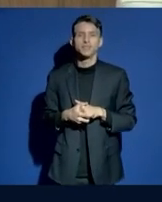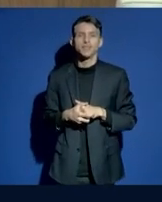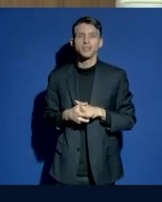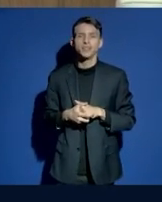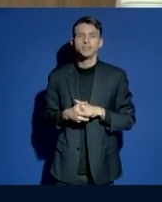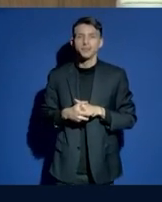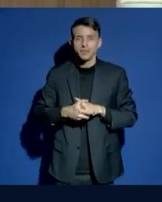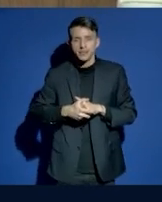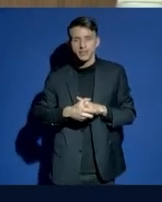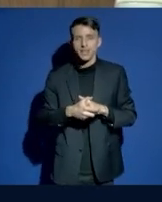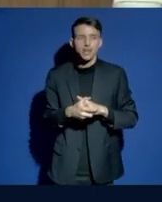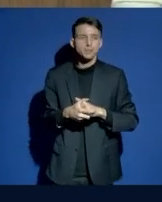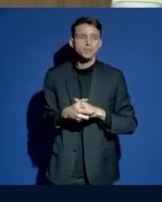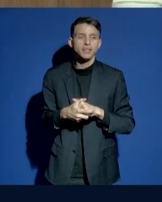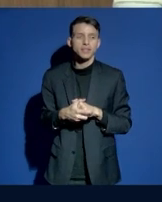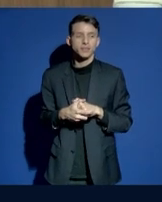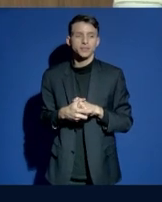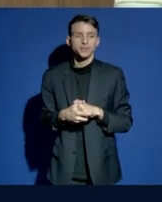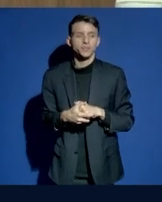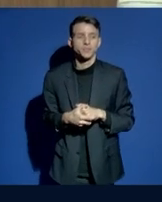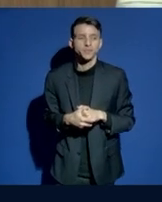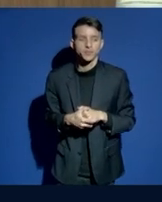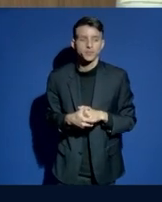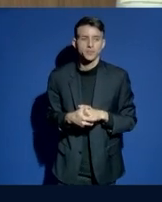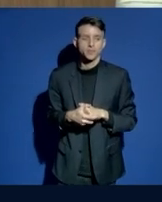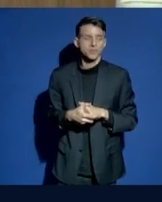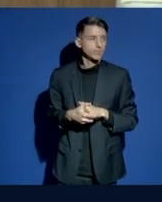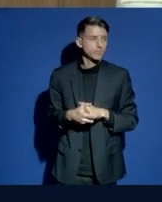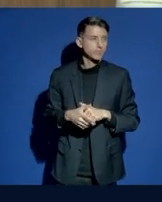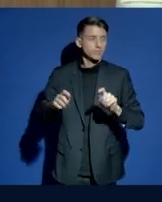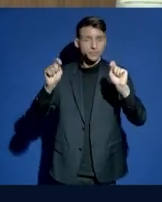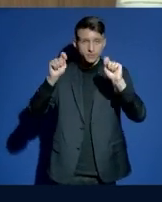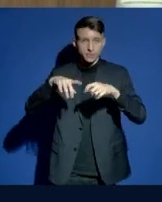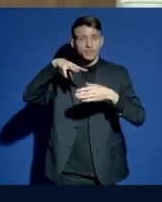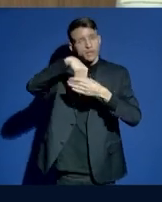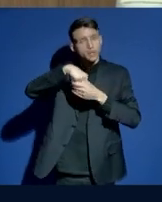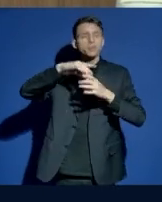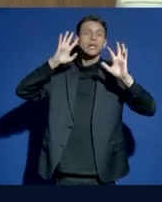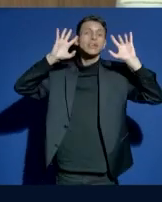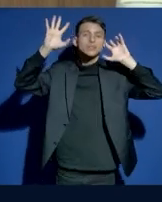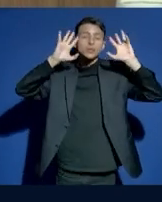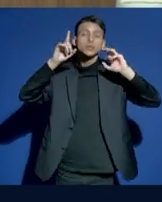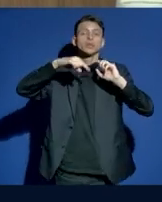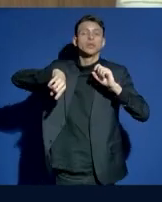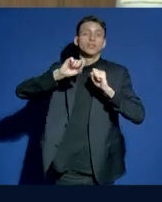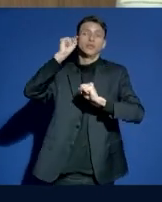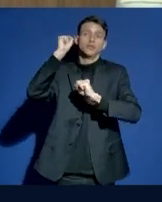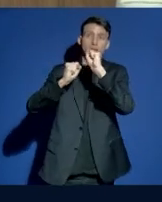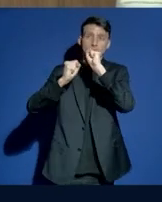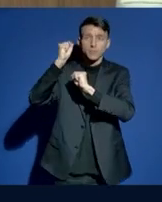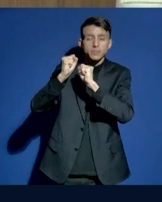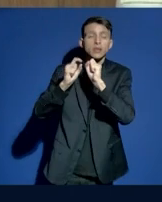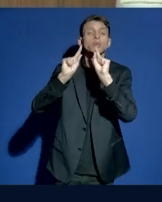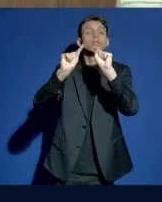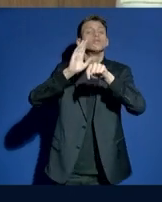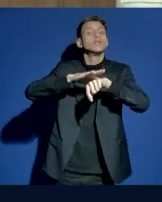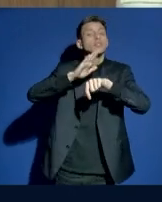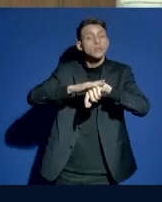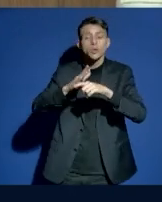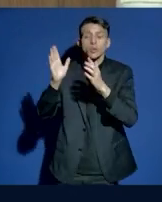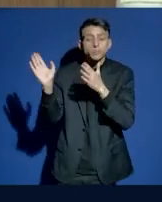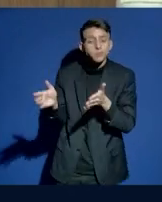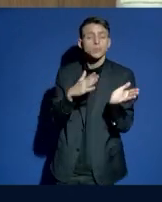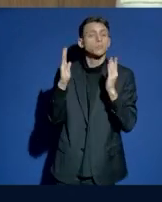escopo 2 que são atividades porteira para dentro né olhando para as nossas fábricas aquilo que nós geramos dentro